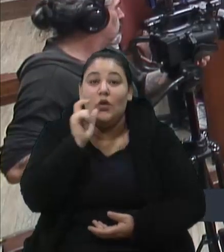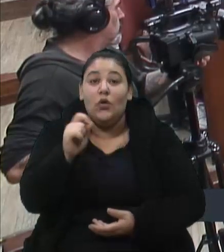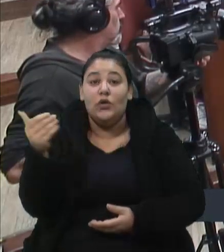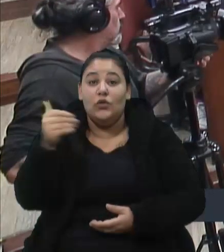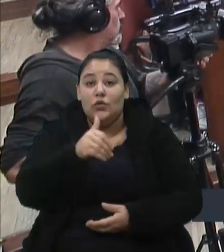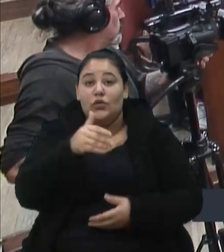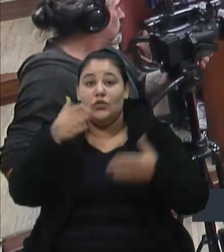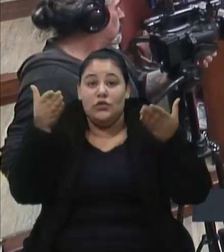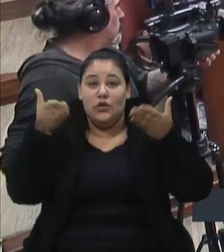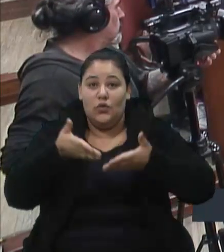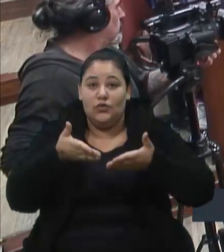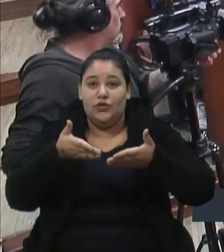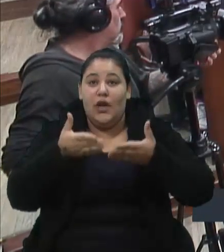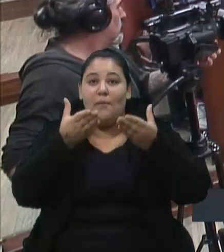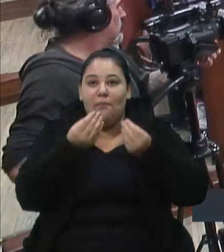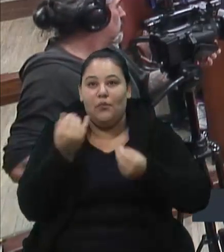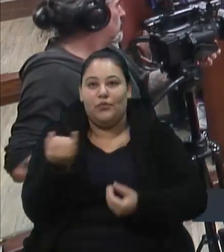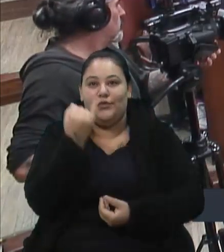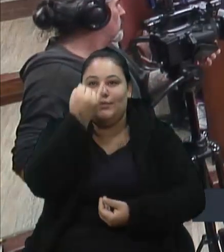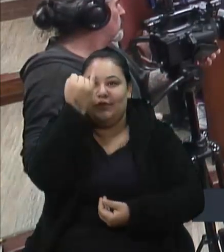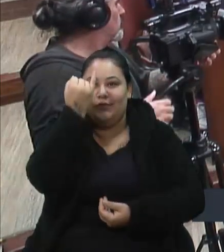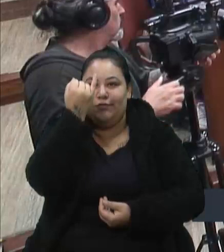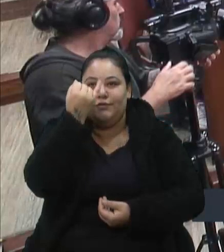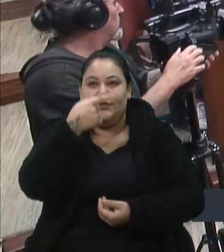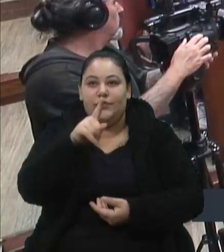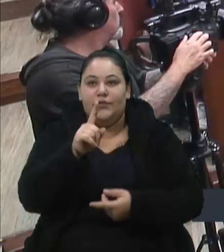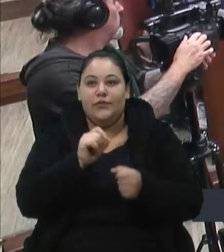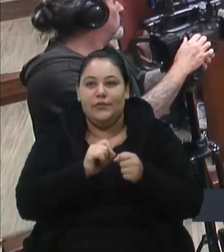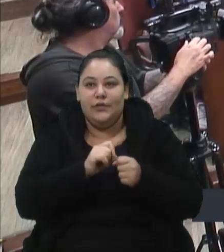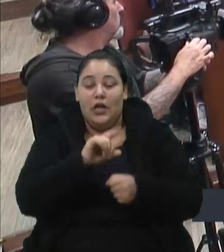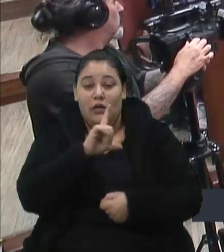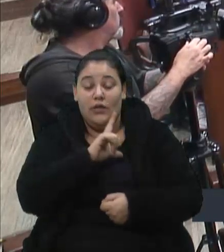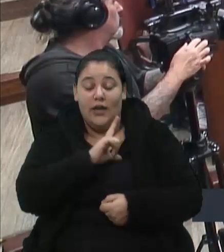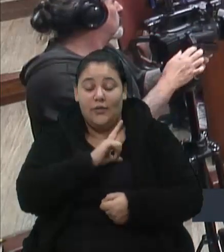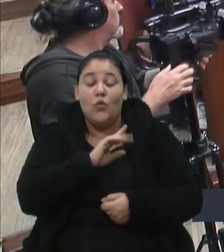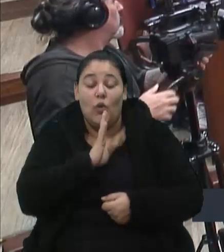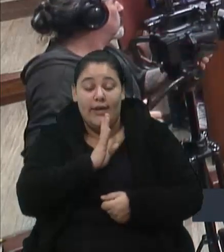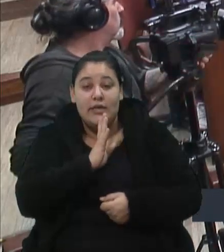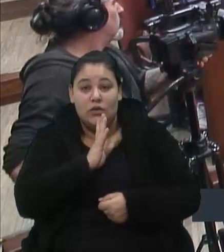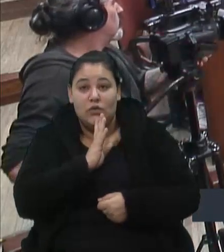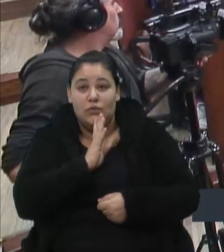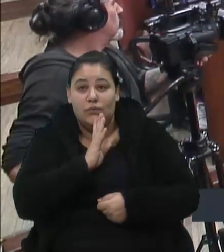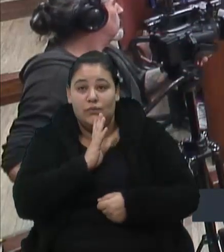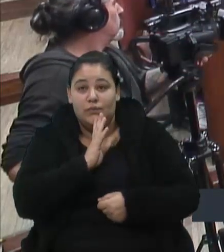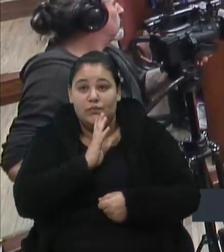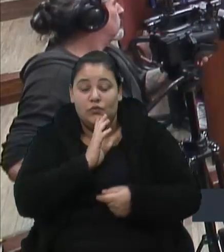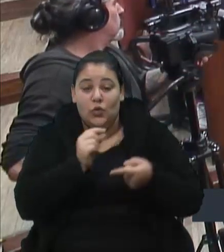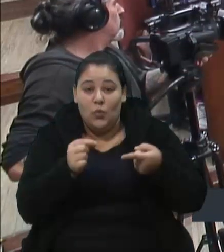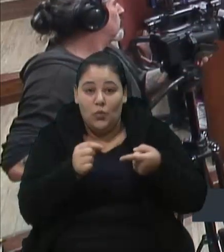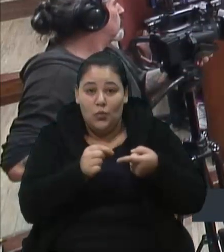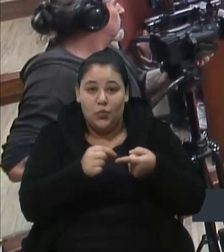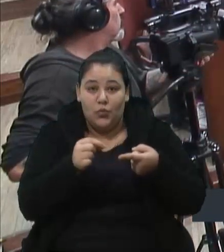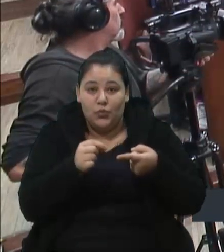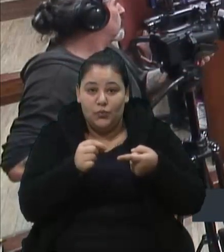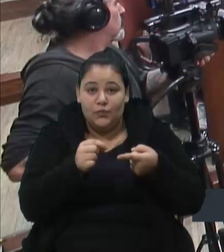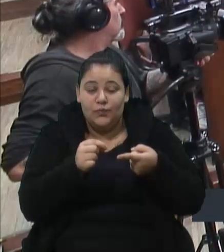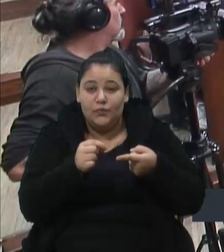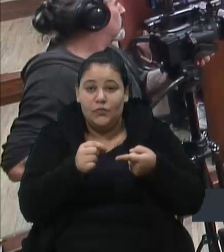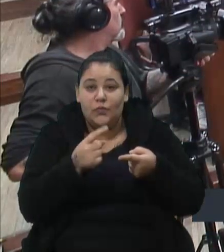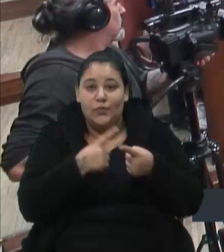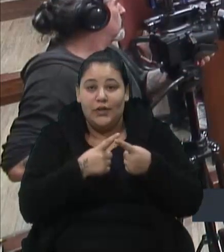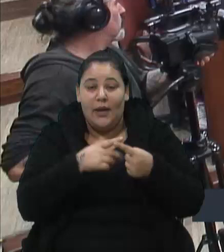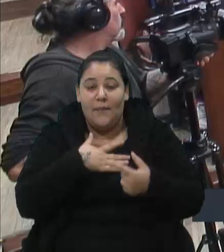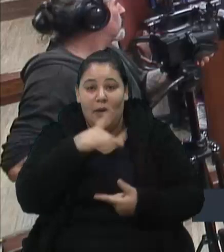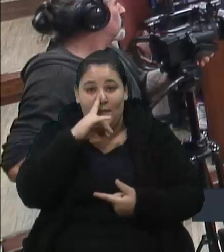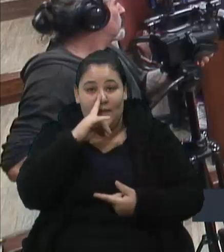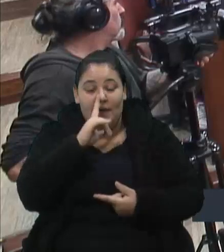é realmente muito importante. E eu vou dizer assim, eu tenho conhecimento desse equipamento, tá? Porque a minha mãe, além de todos os problemas que